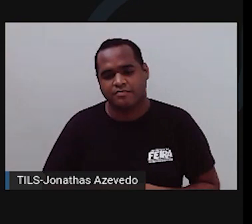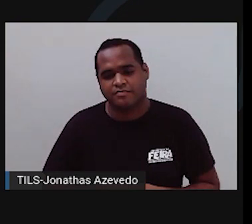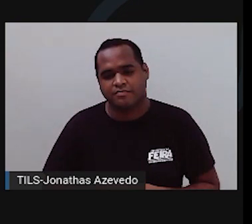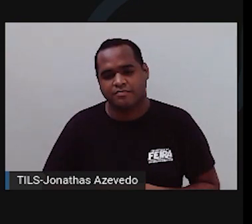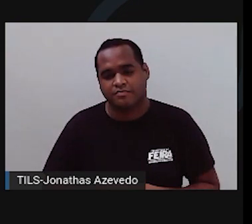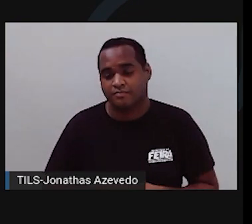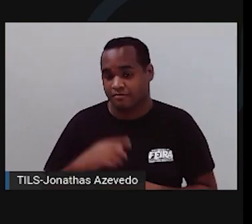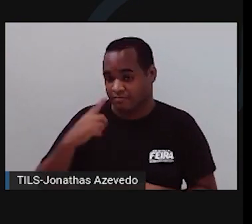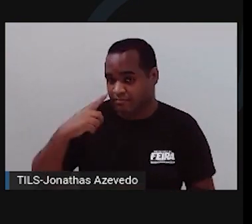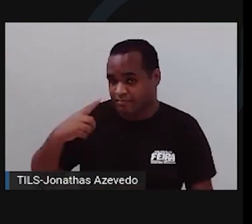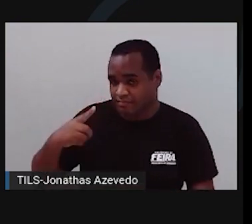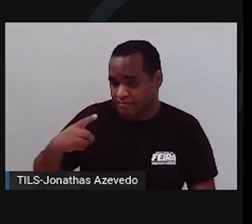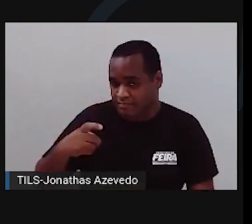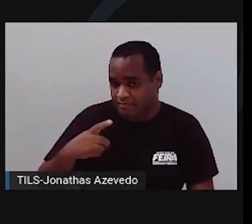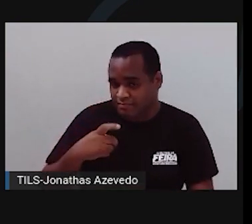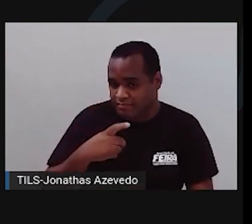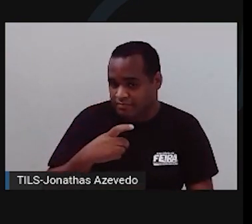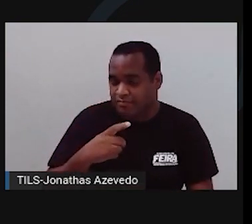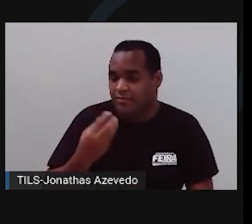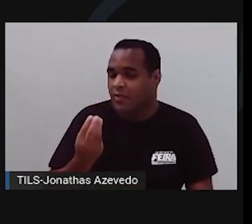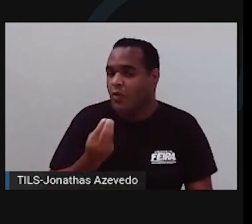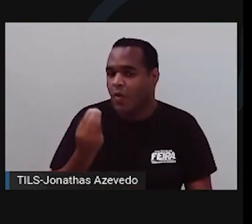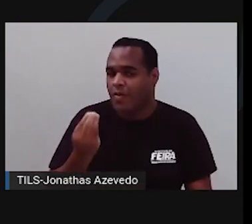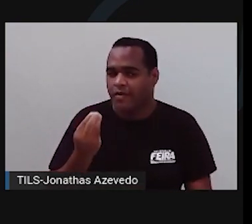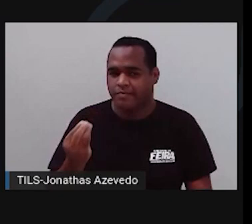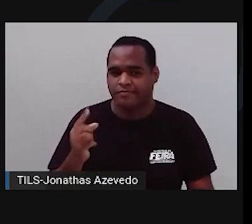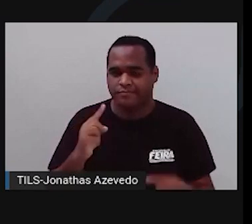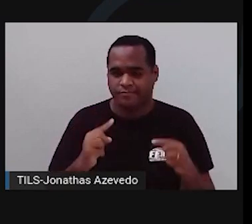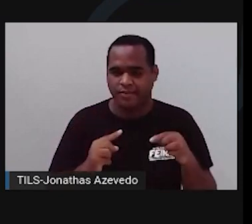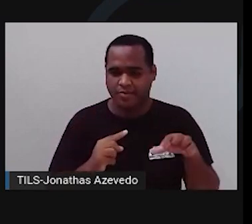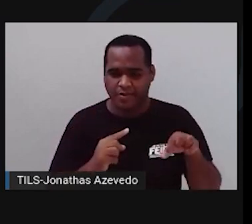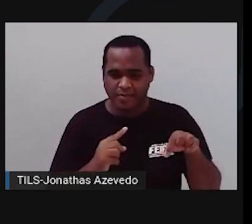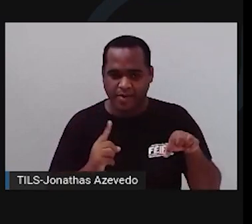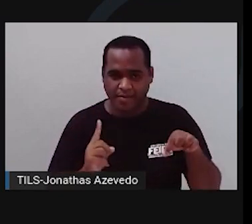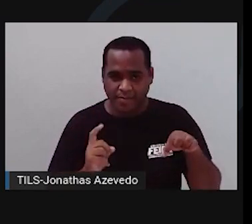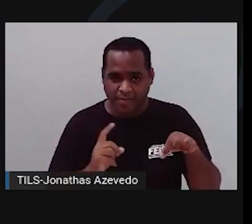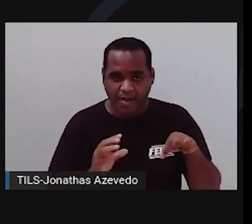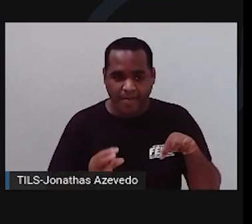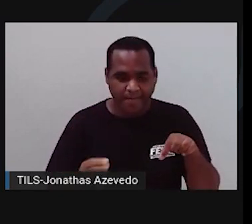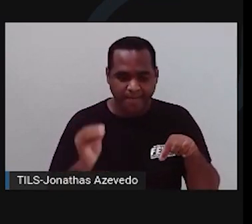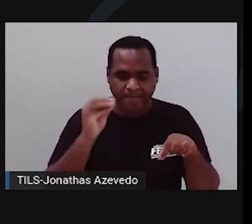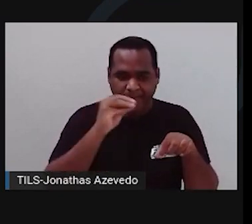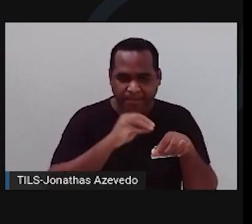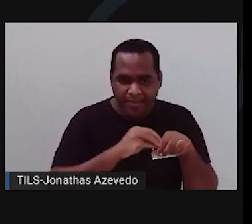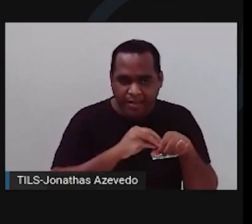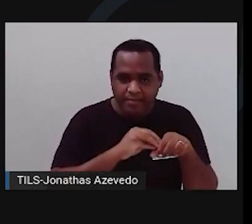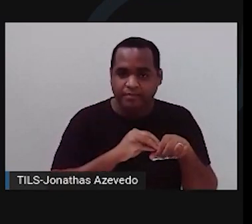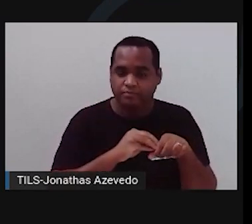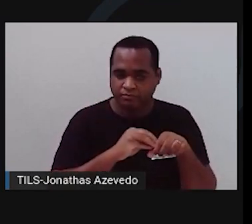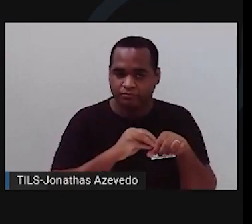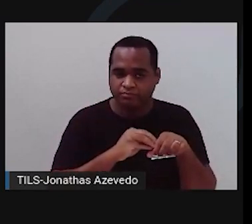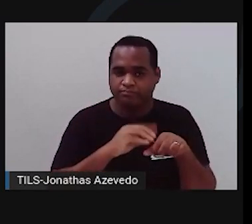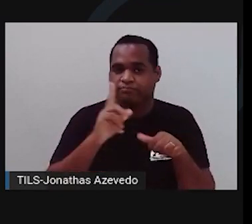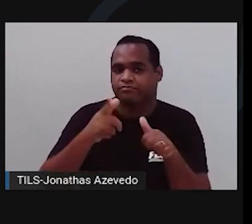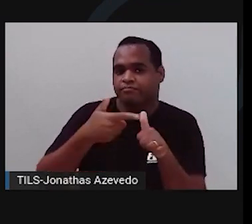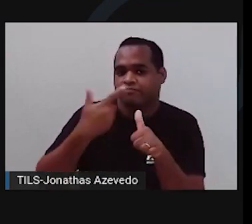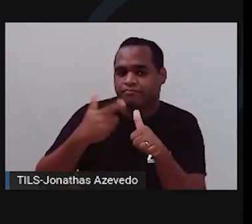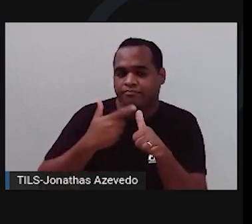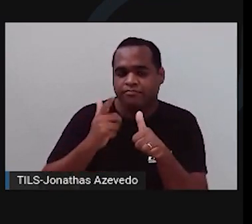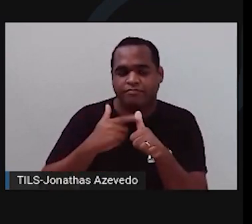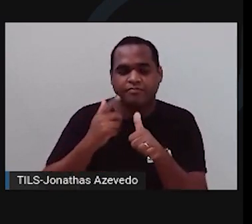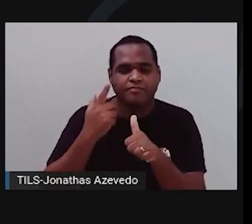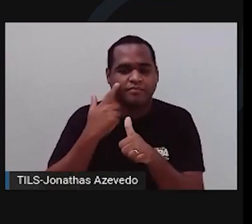O espermatozoide é colocado em contato com o óvulo de 2 formas. Na primeira, para que